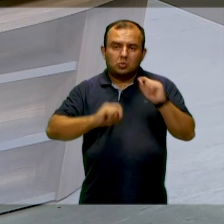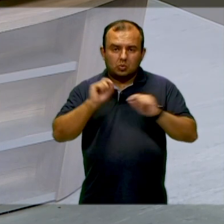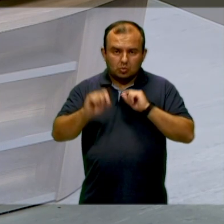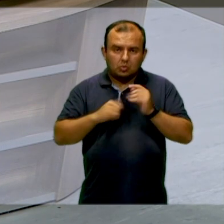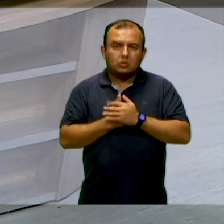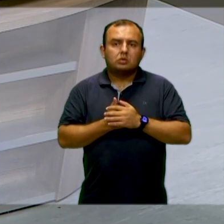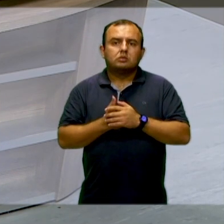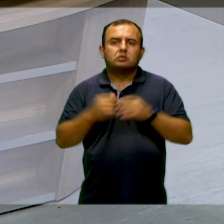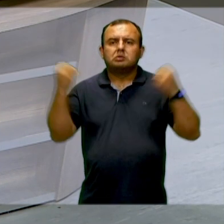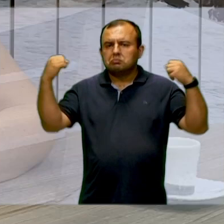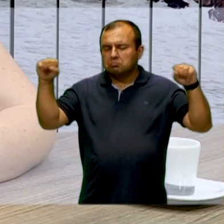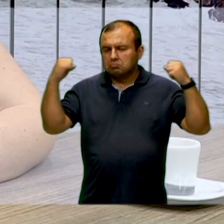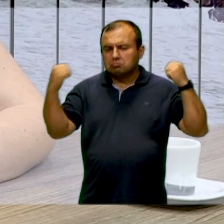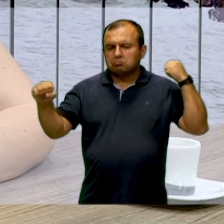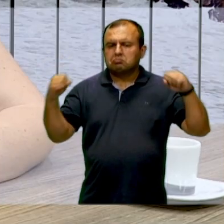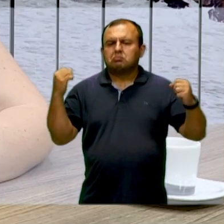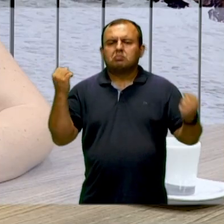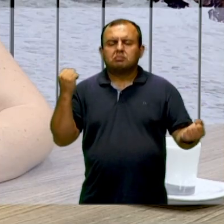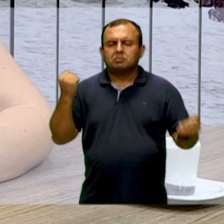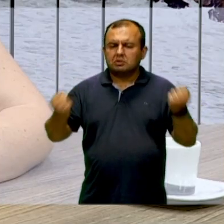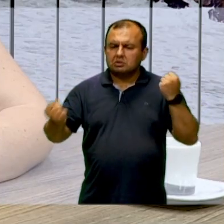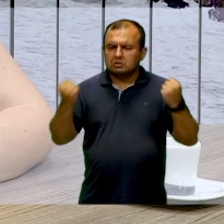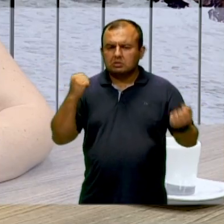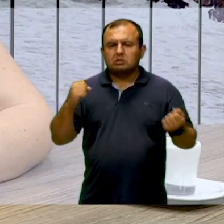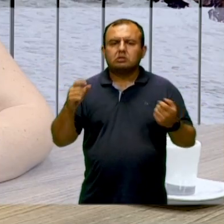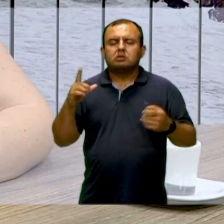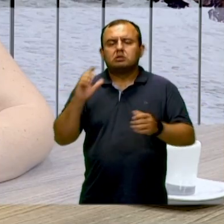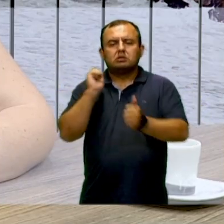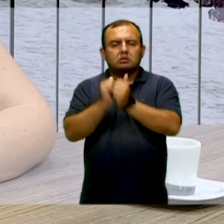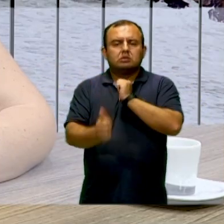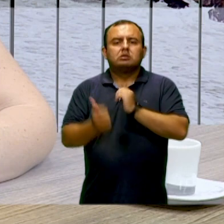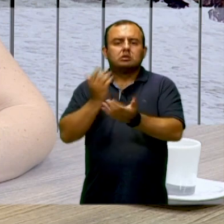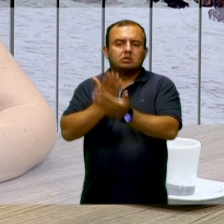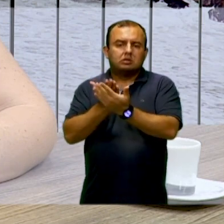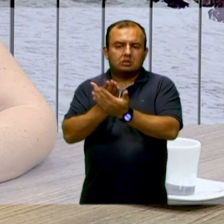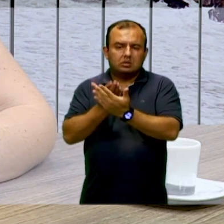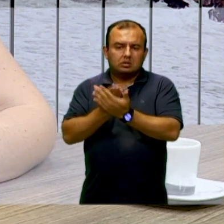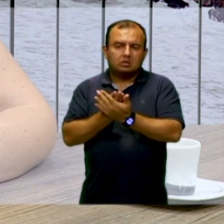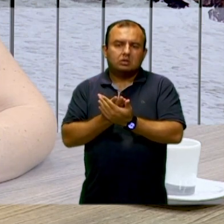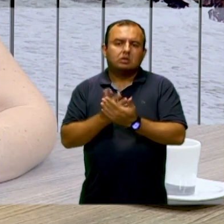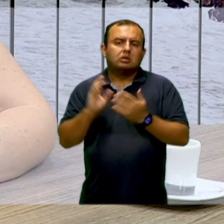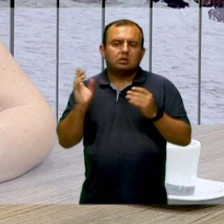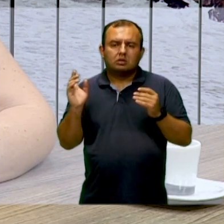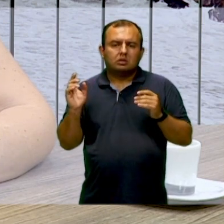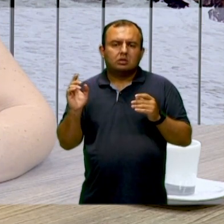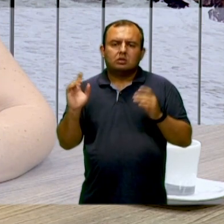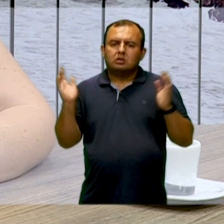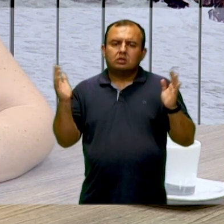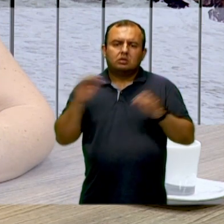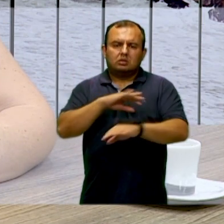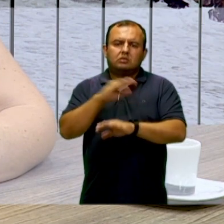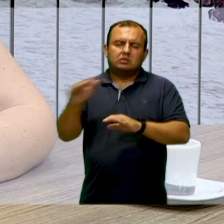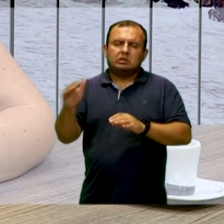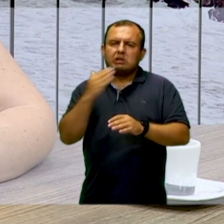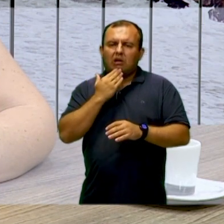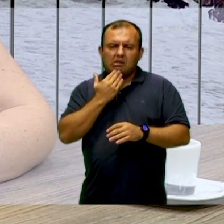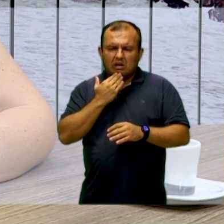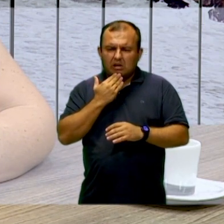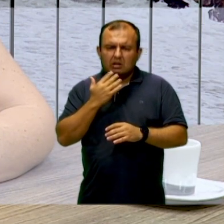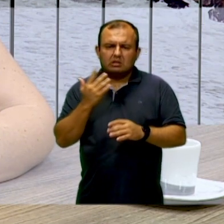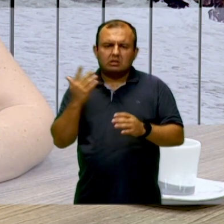a ginástica. Eles treinam ginástica, os atletas têm as aulinhas, né? Então, mas estava num estado precário, está passando